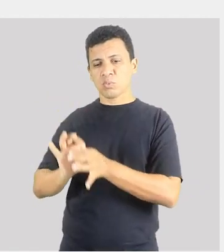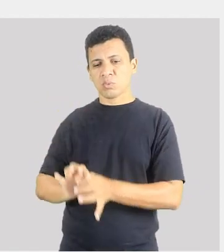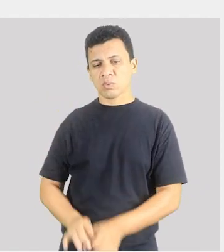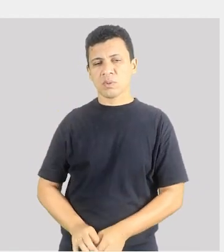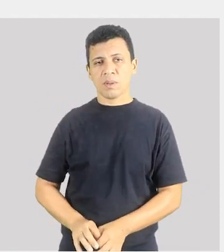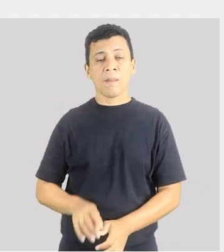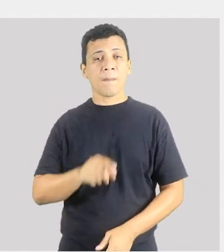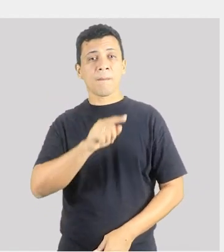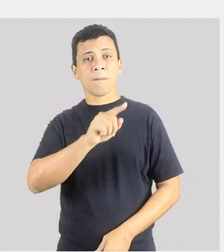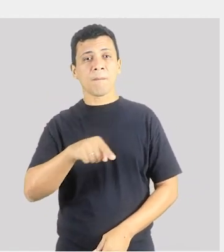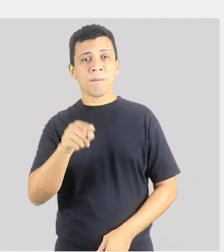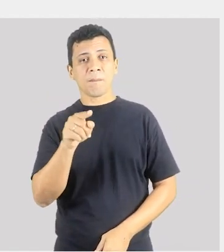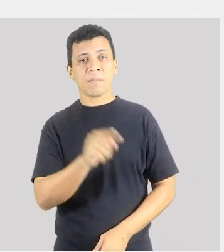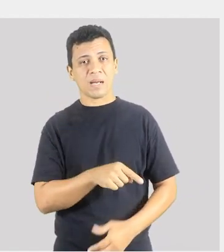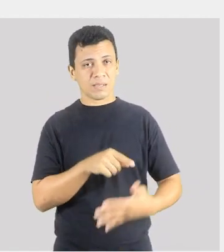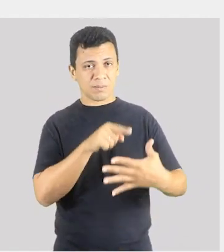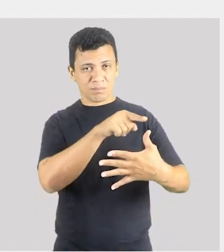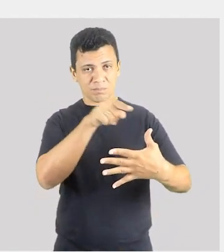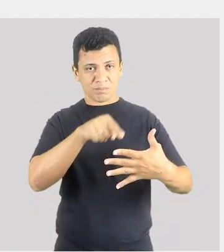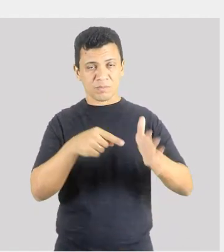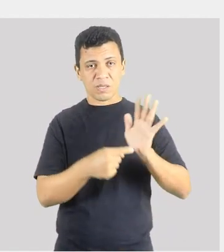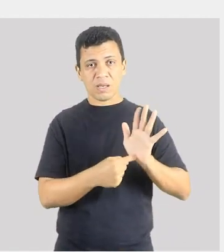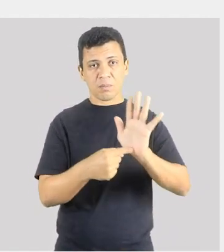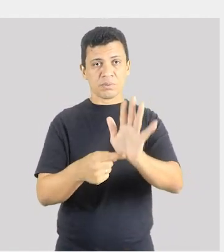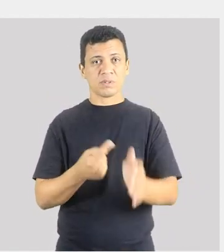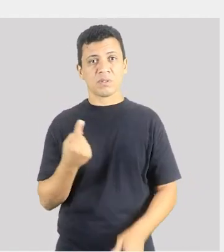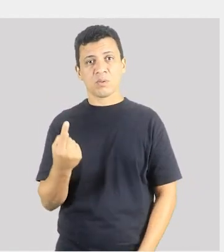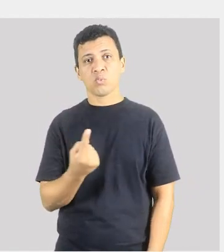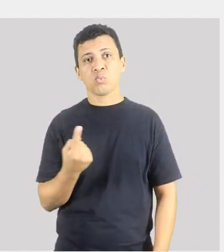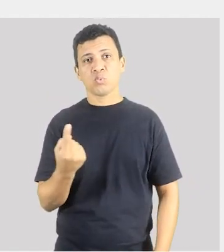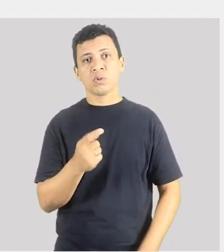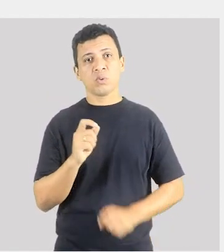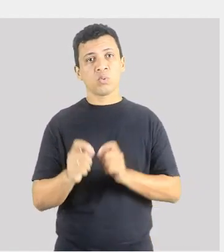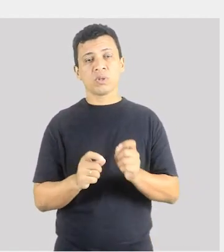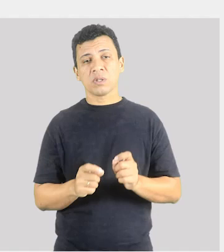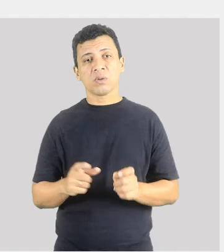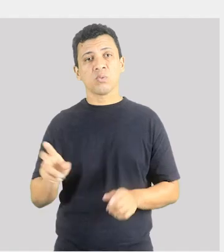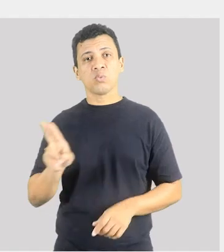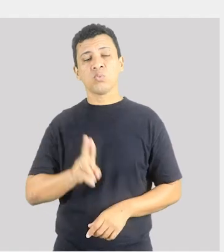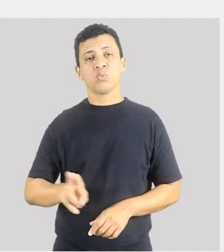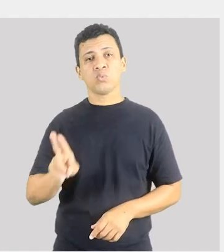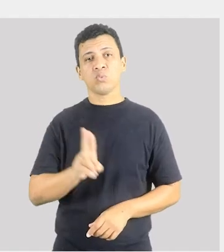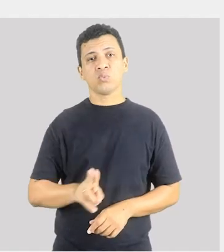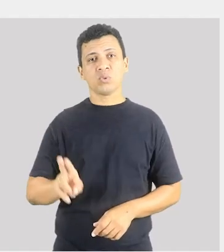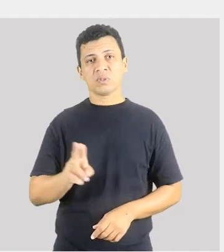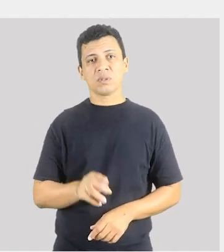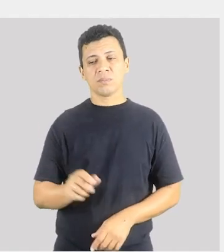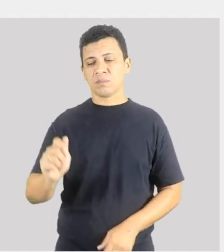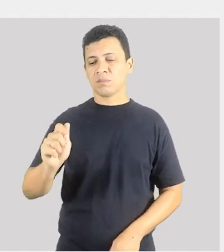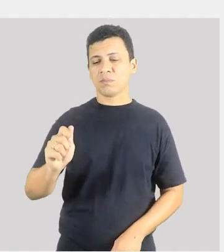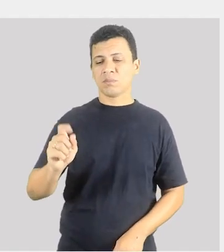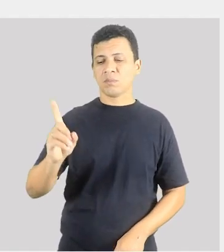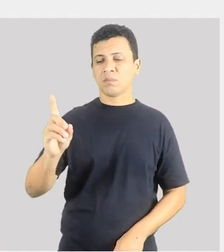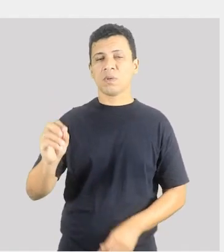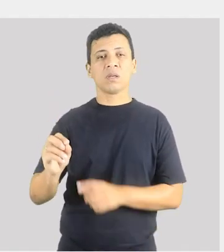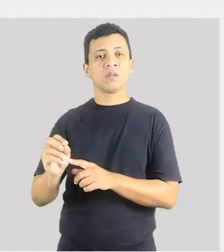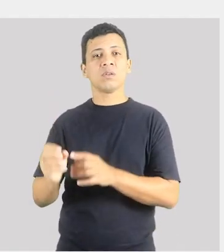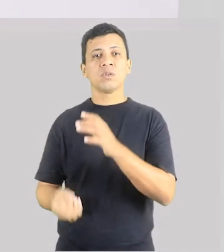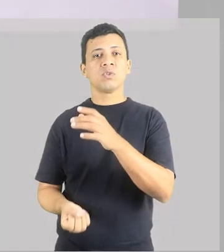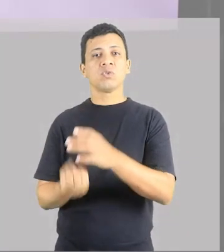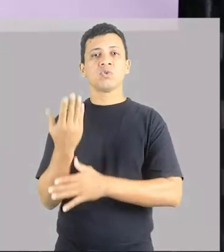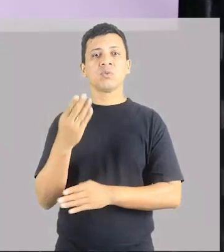a sinale alternativa que apresenta a única em que o sufixo AD certo é formador de